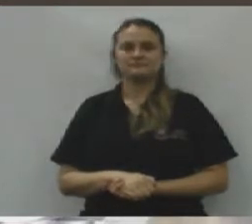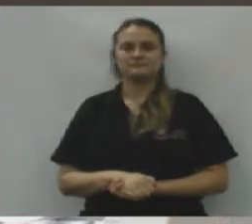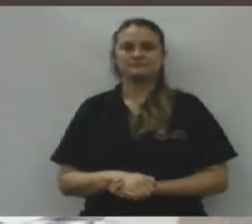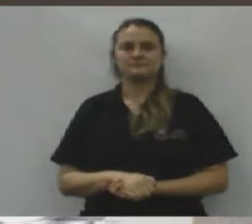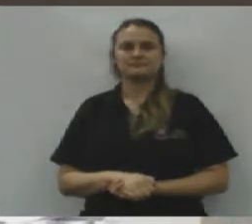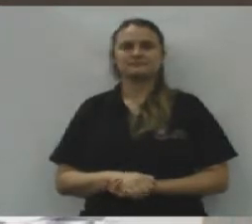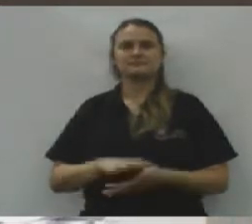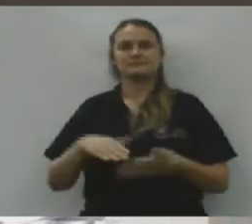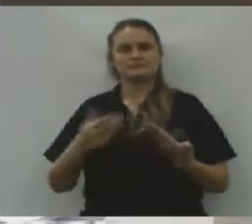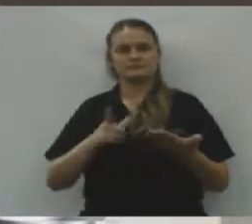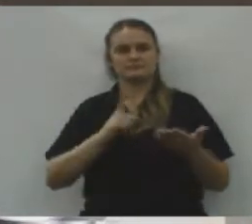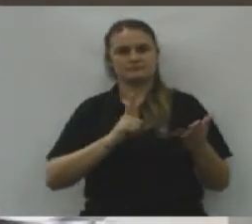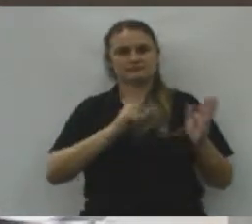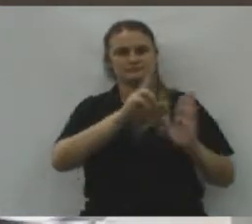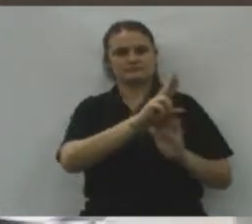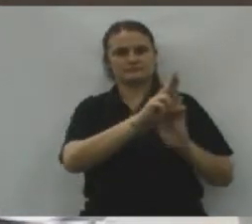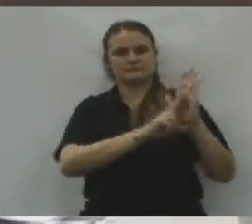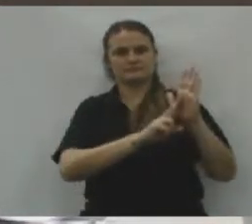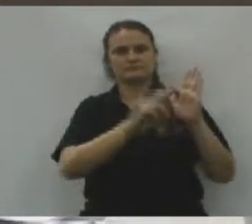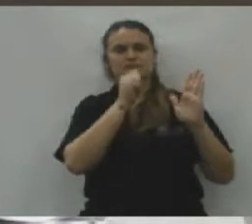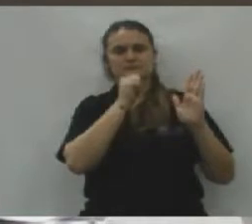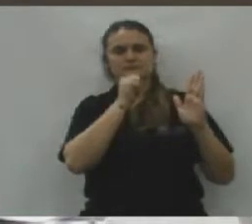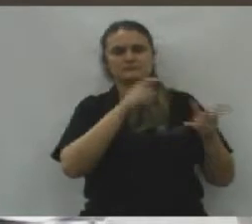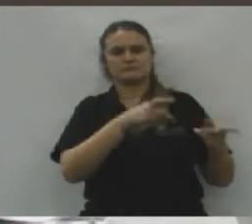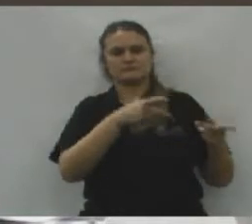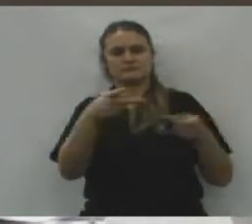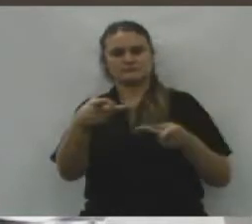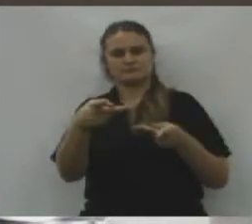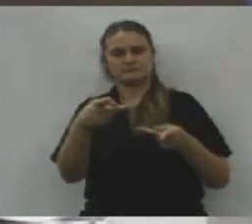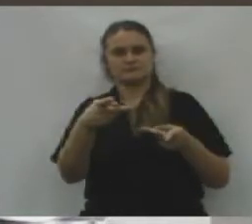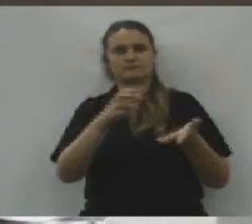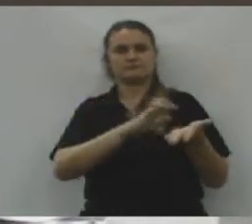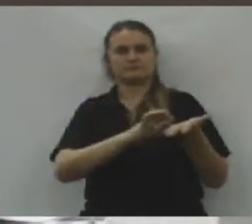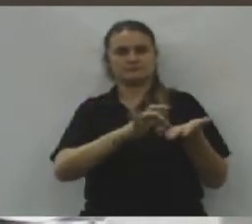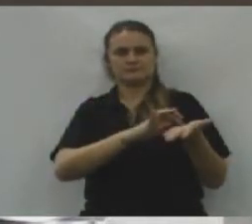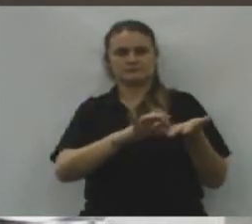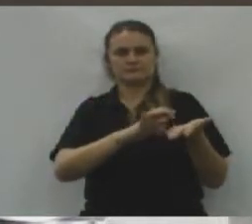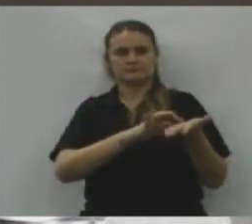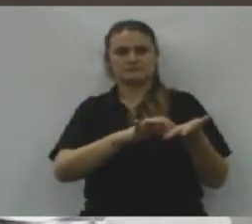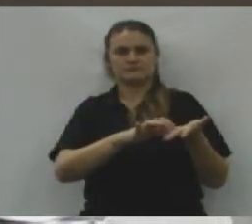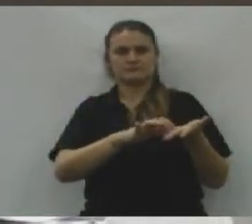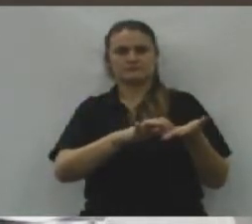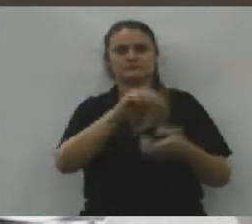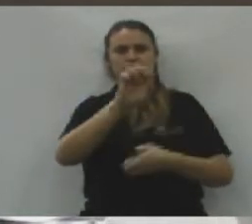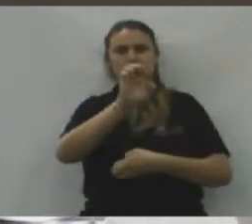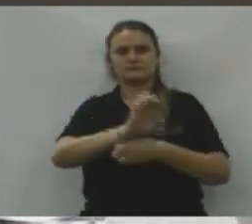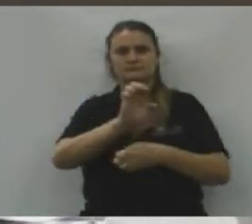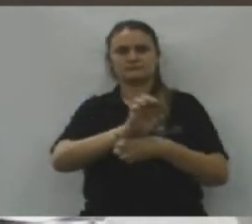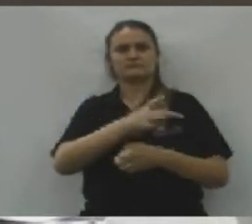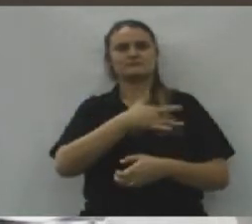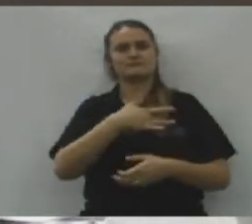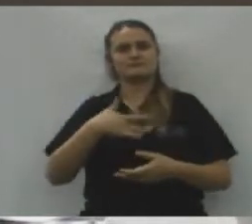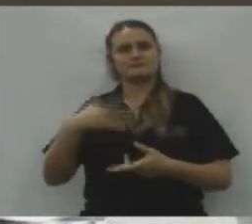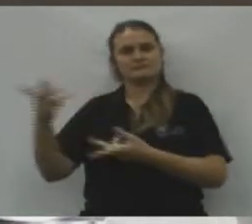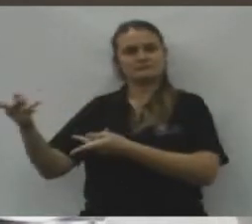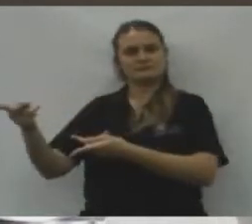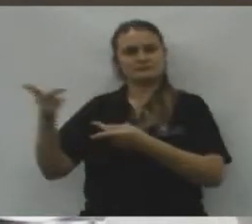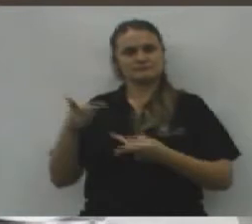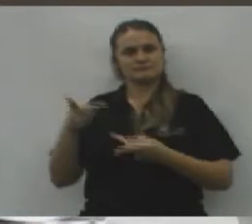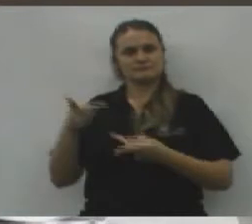Segue a redação ainda do convite. A Secretaria do Estado de Saúde convida para